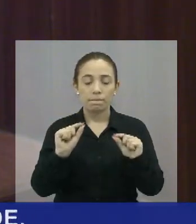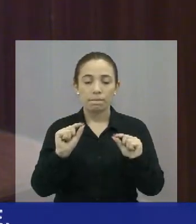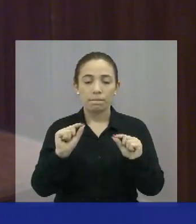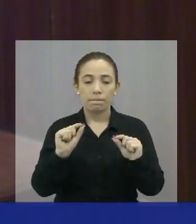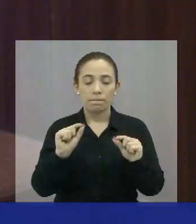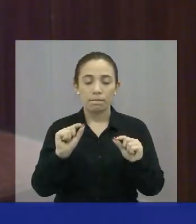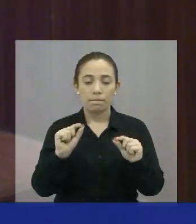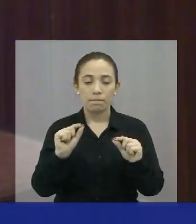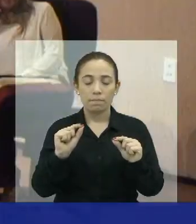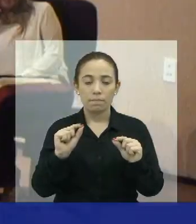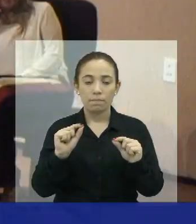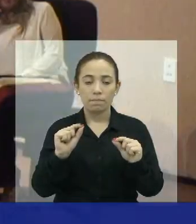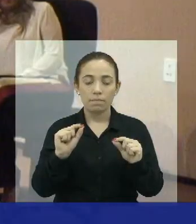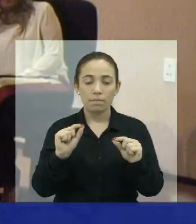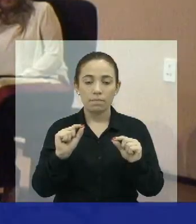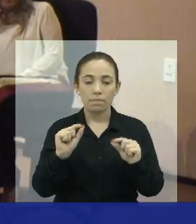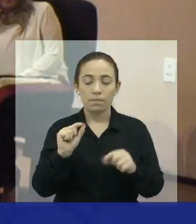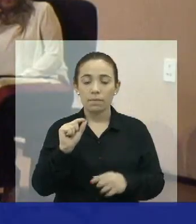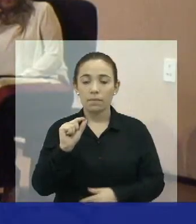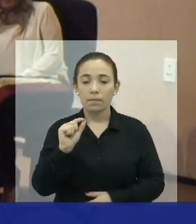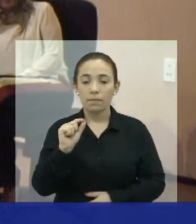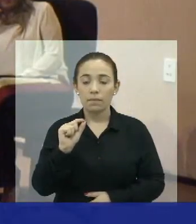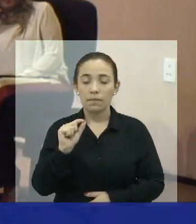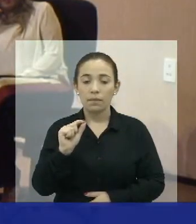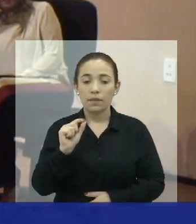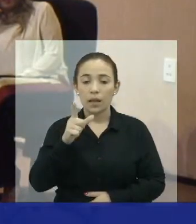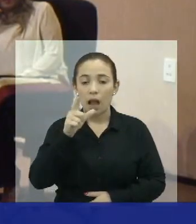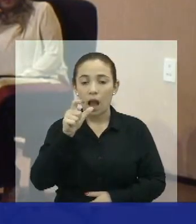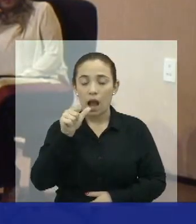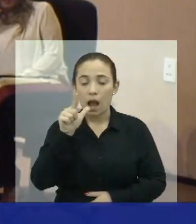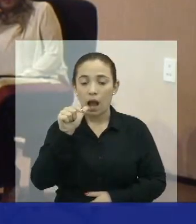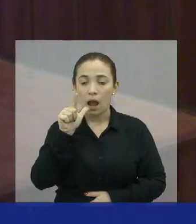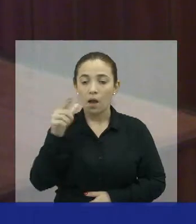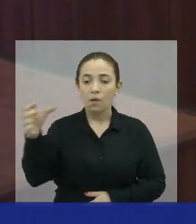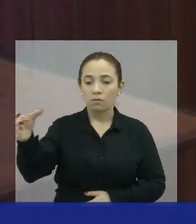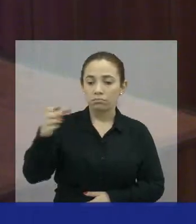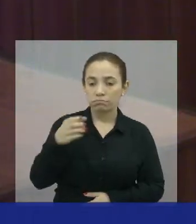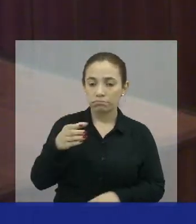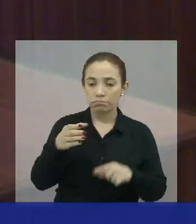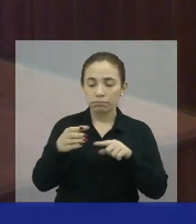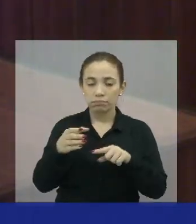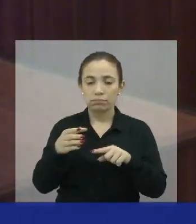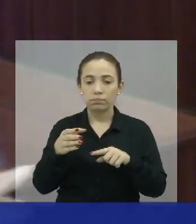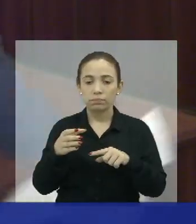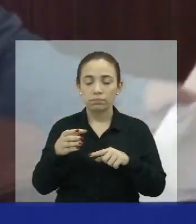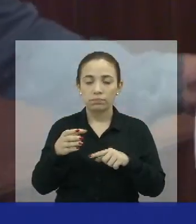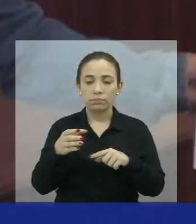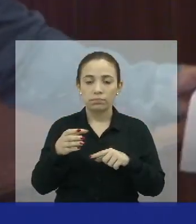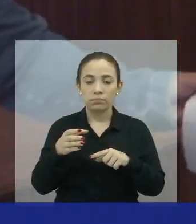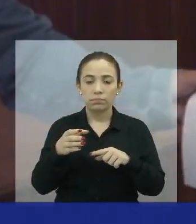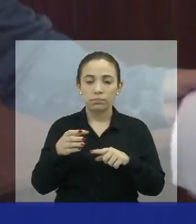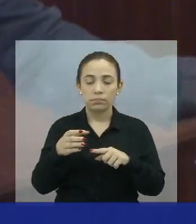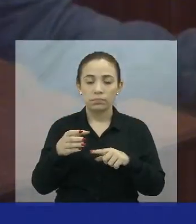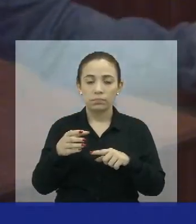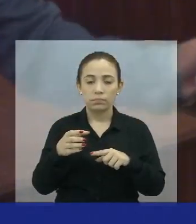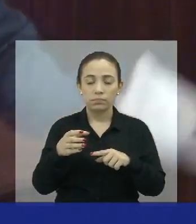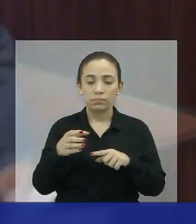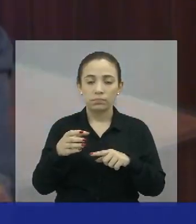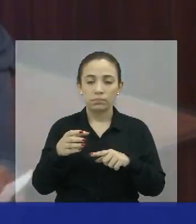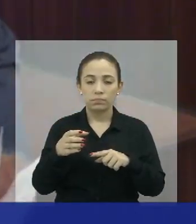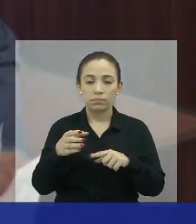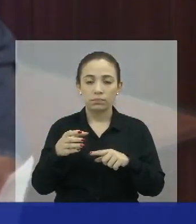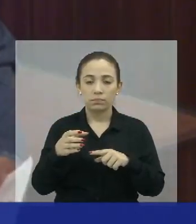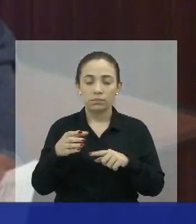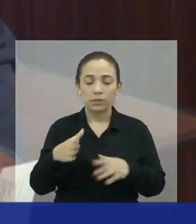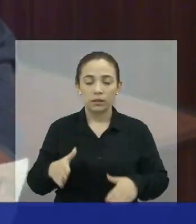uma água que vinha, ninguém sabia a origem, estava saindo para fora da casa dela e ia diretamente para o